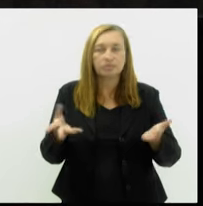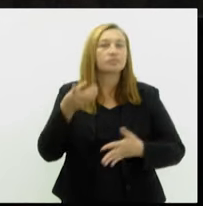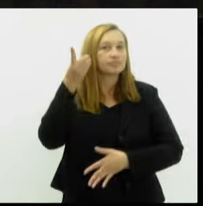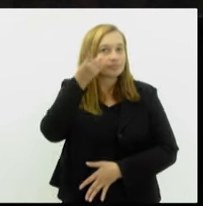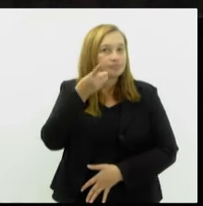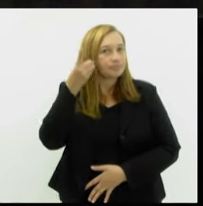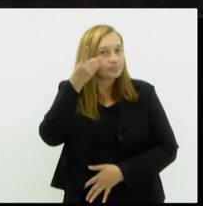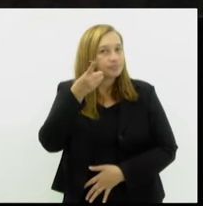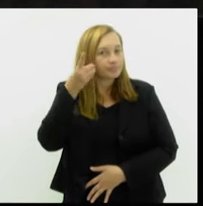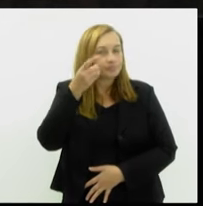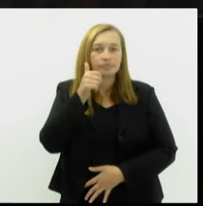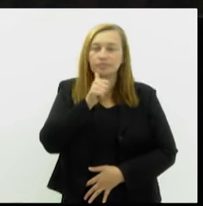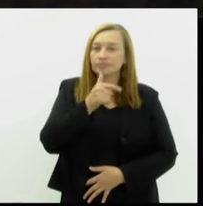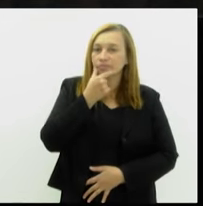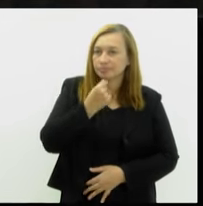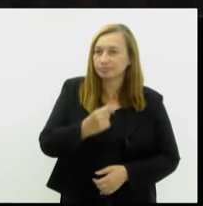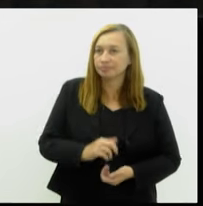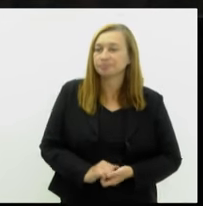deputadas e deputados,